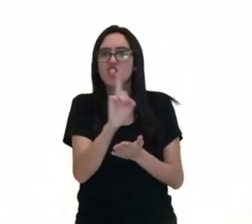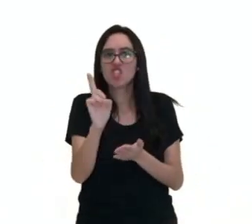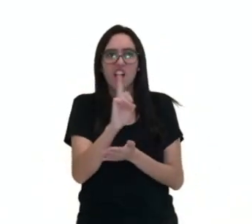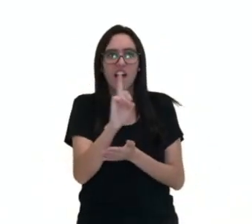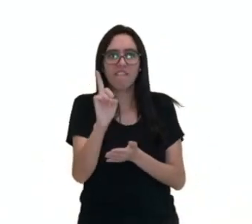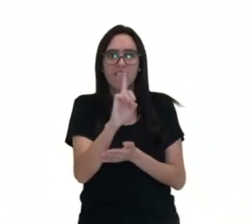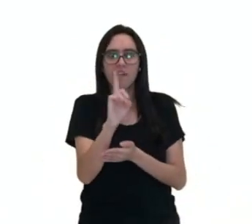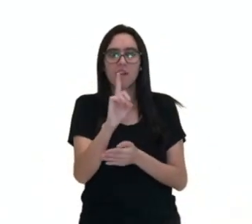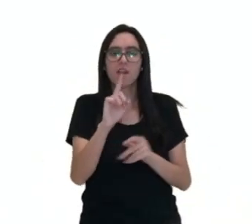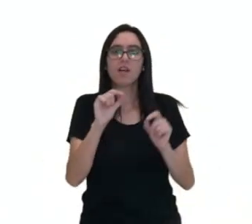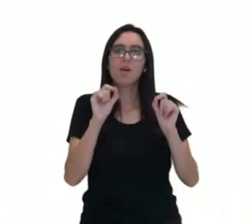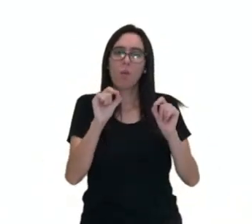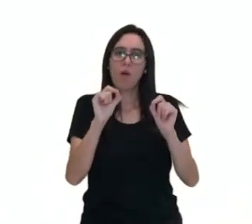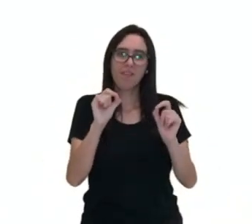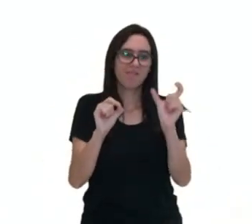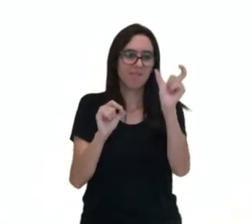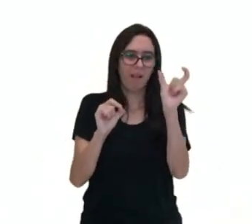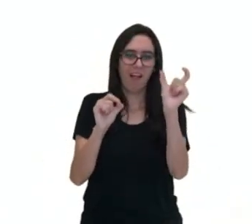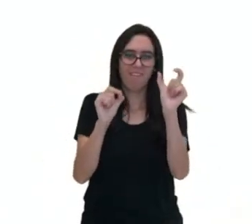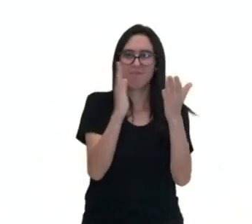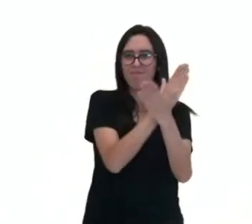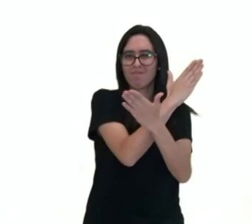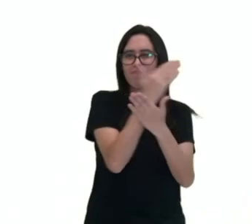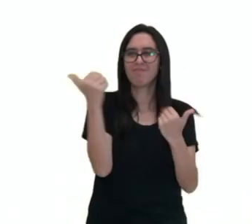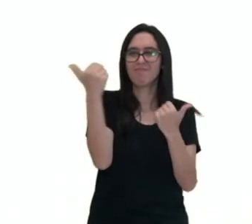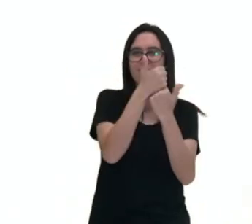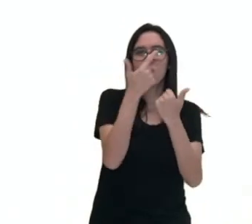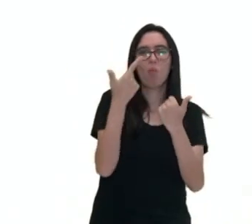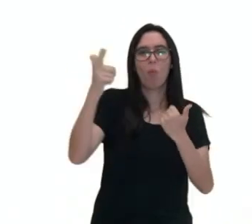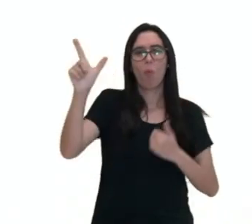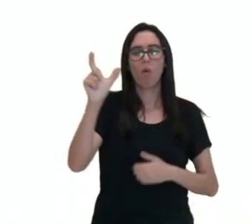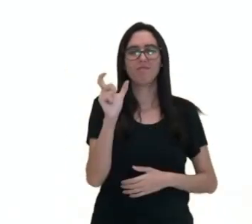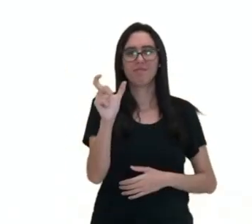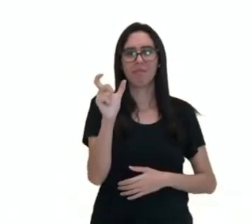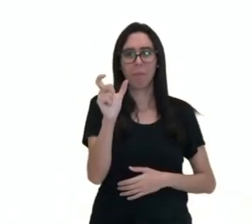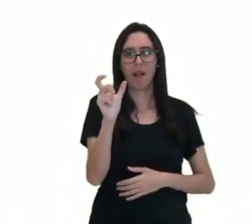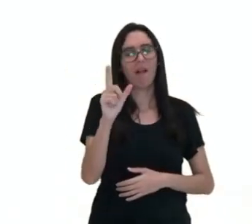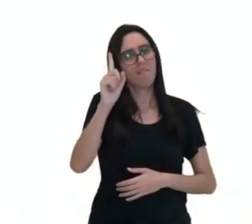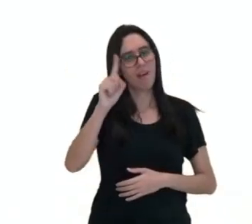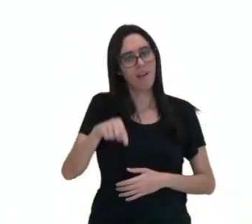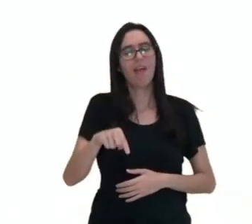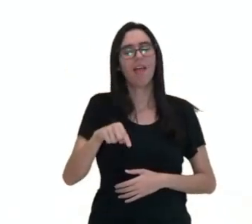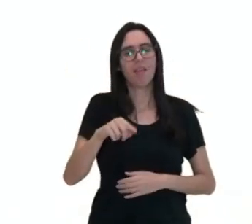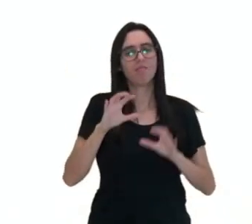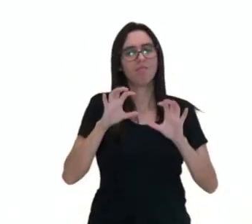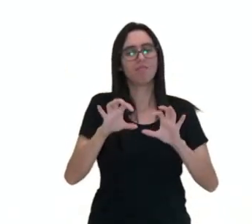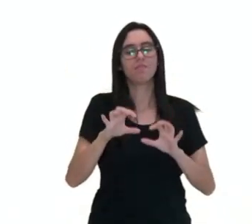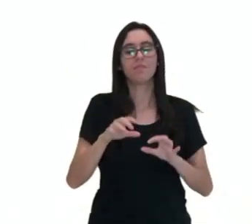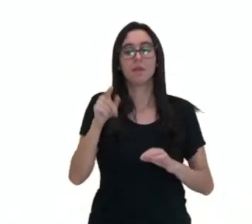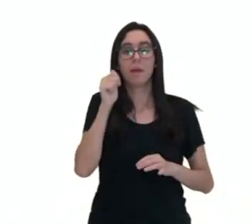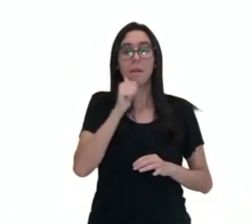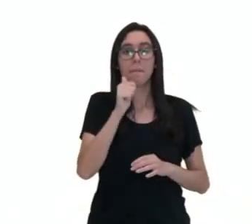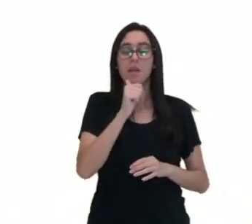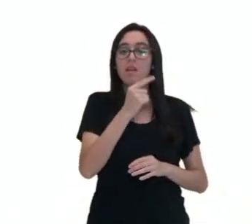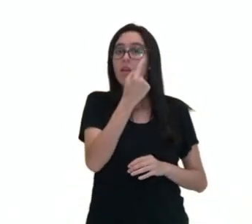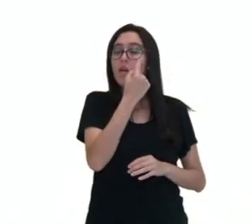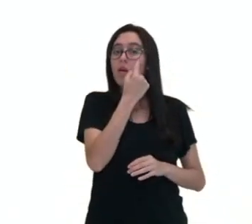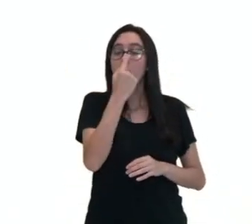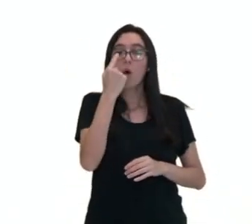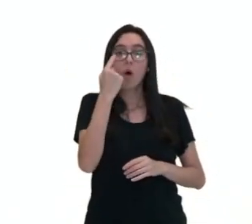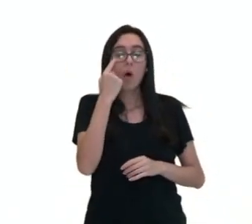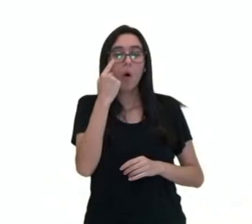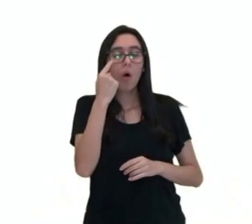substituição de um termo pelo outro, que recorre-se aí ao uso da metonímia. Seus olhos apenas expressavam